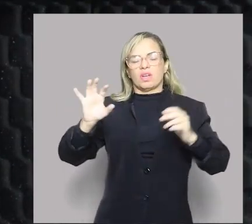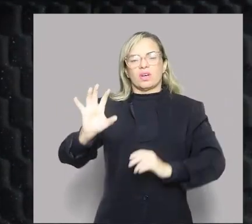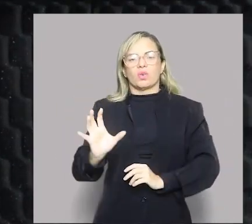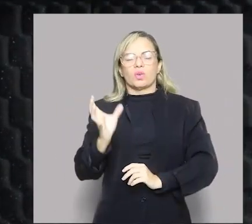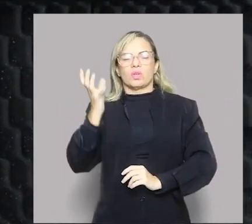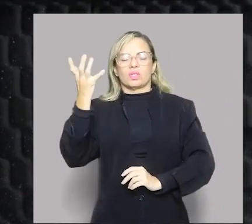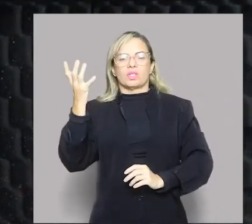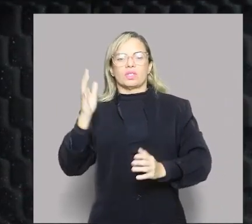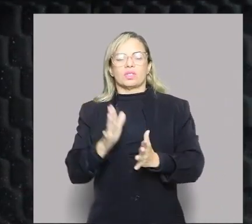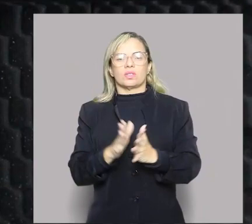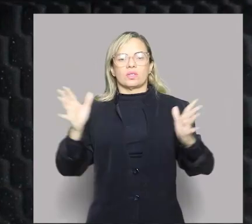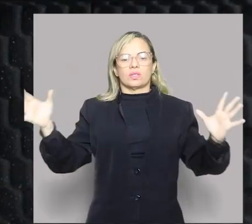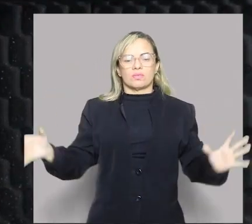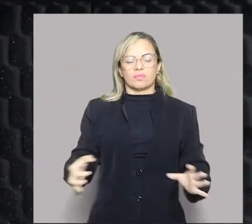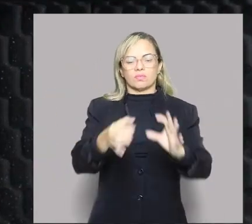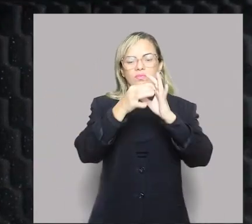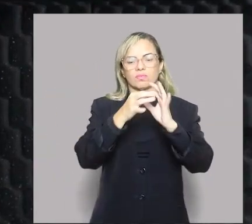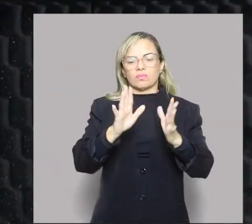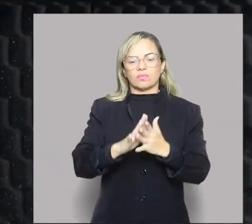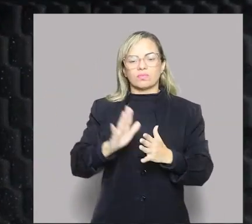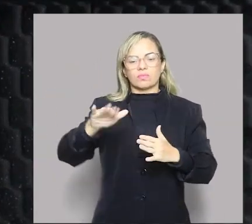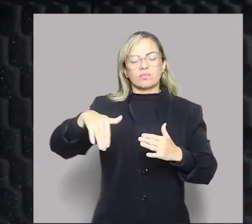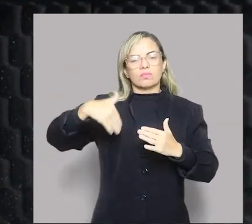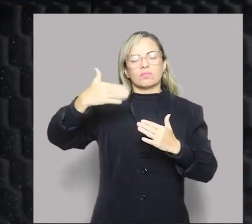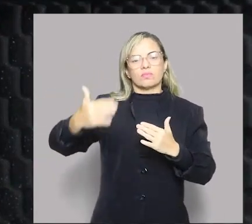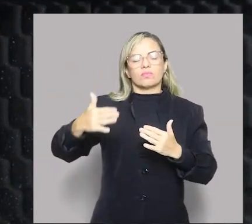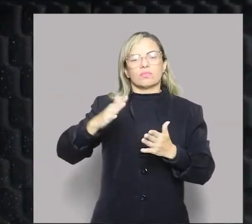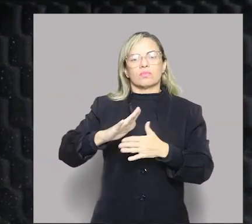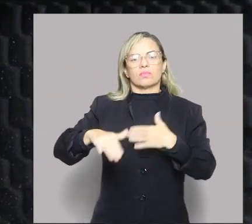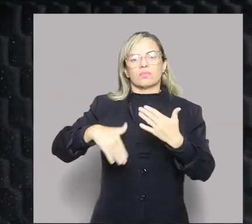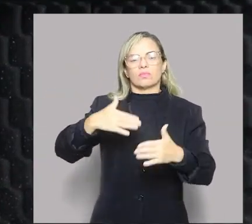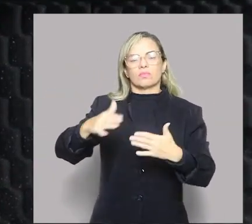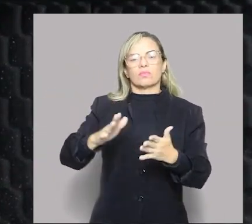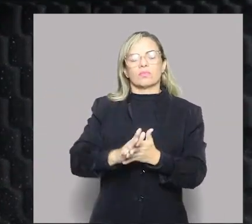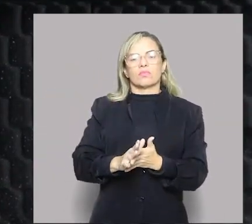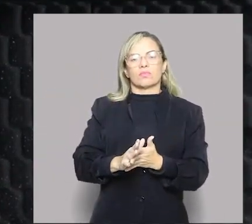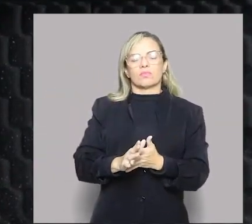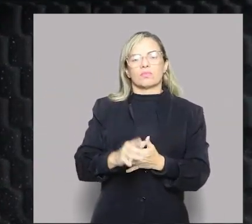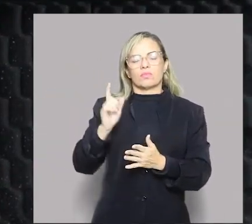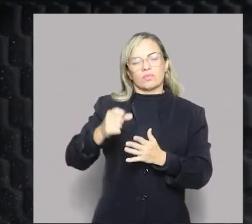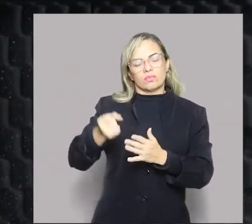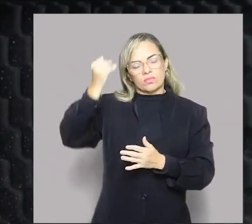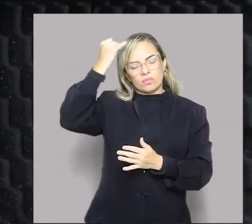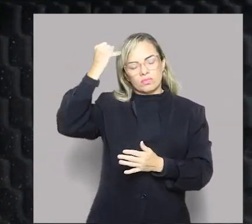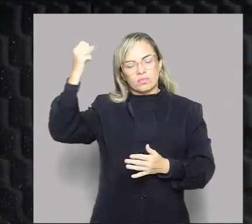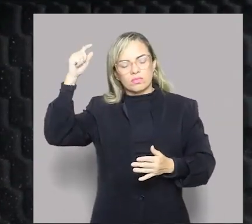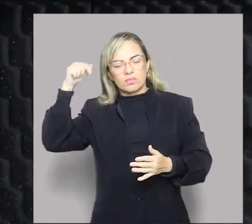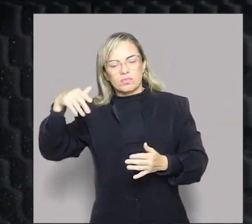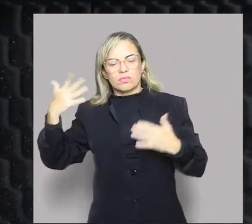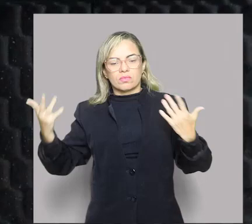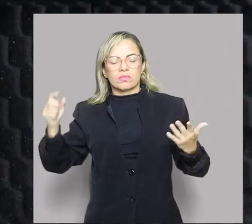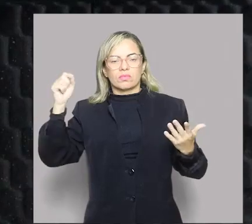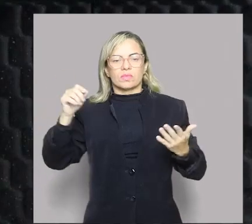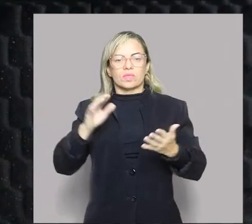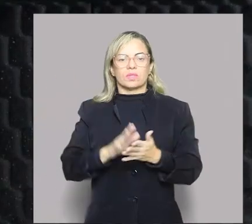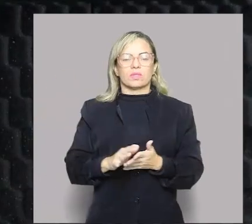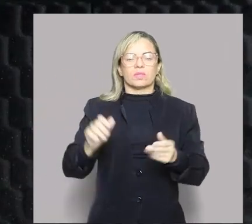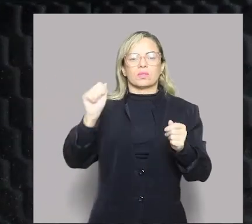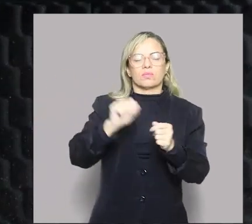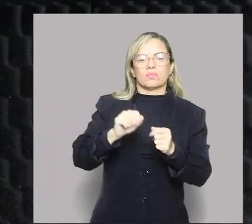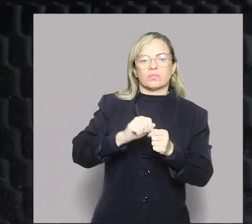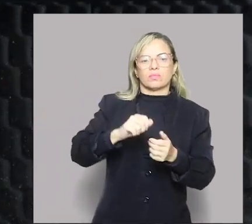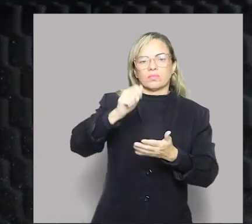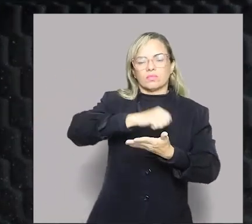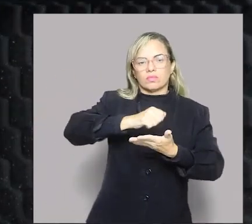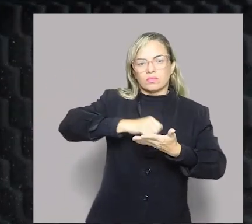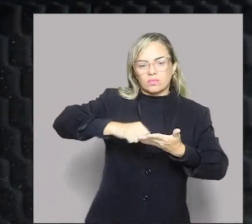a legitimação, a gente faz um processo chamado de produtividade, que é o mesmo processo que você vai fazer